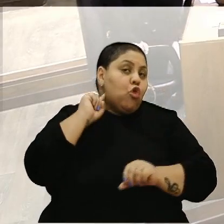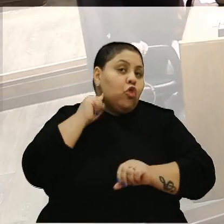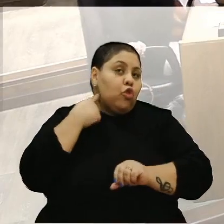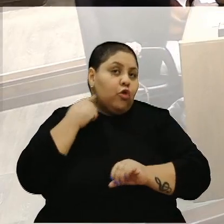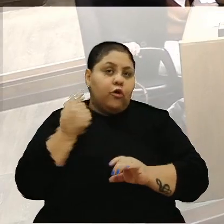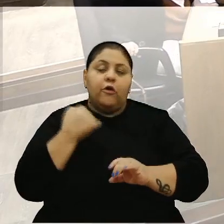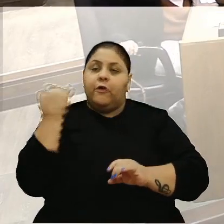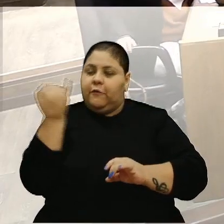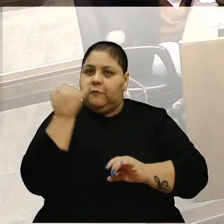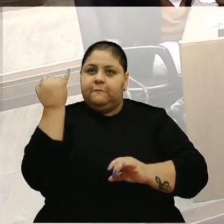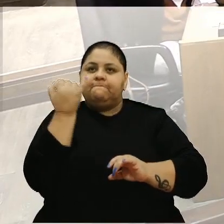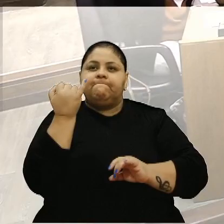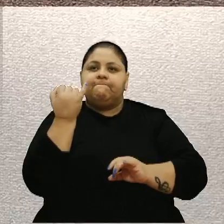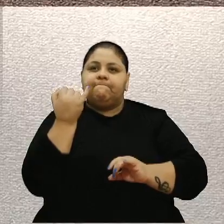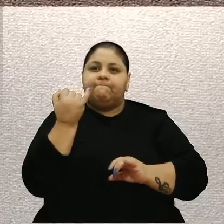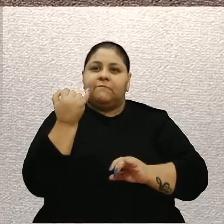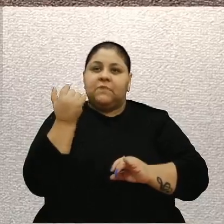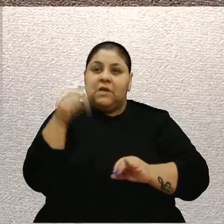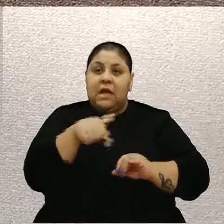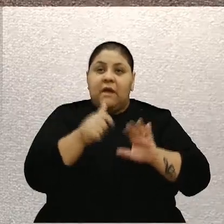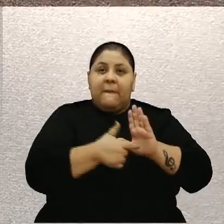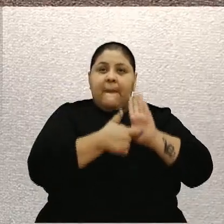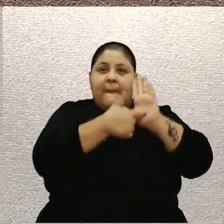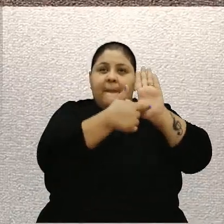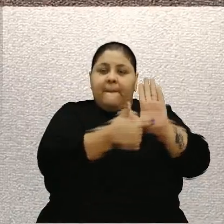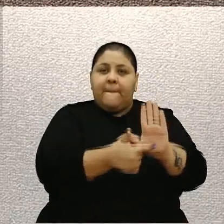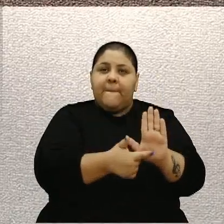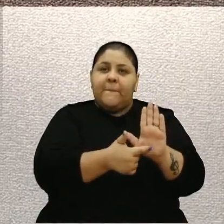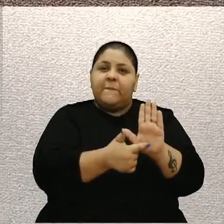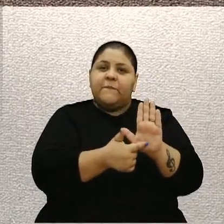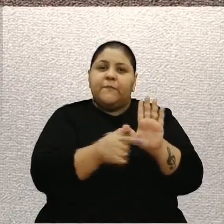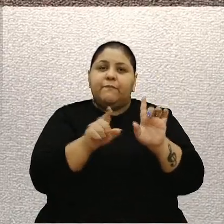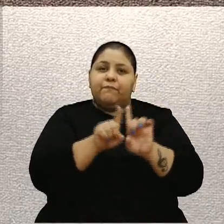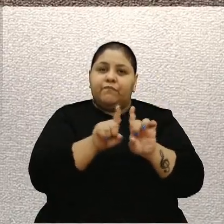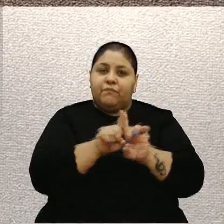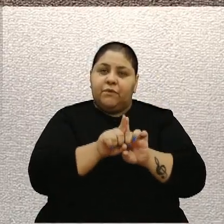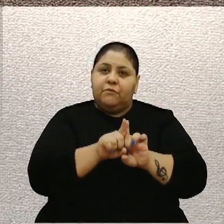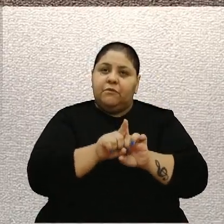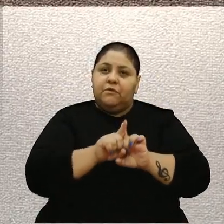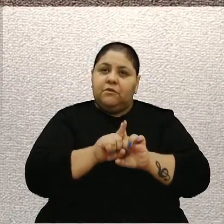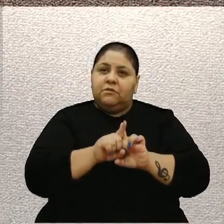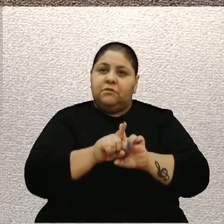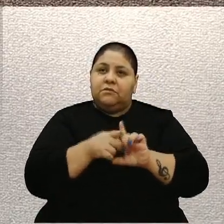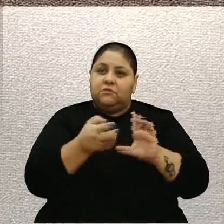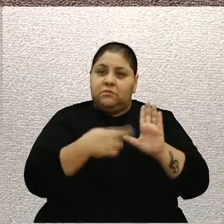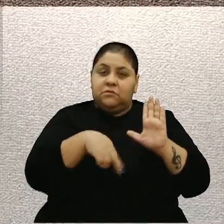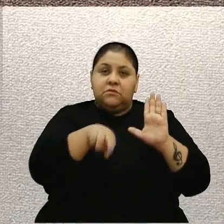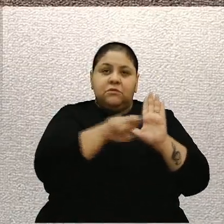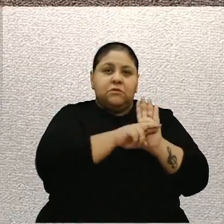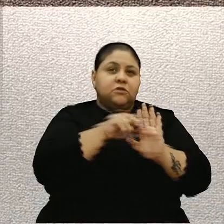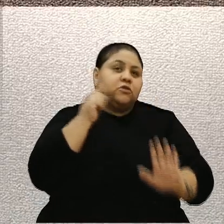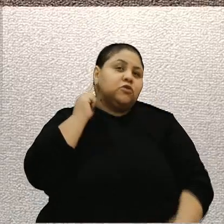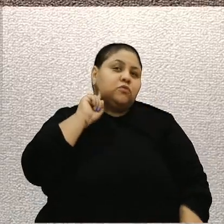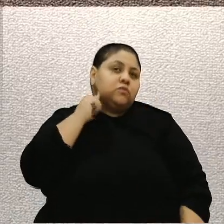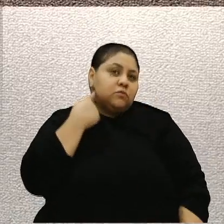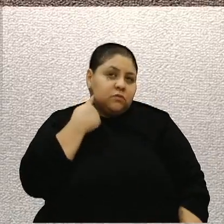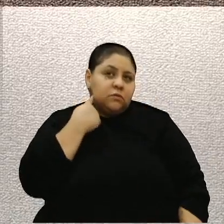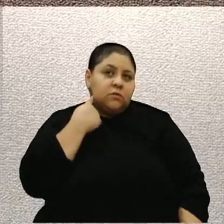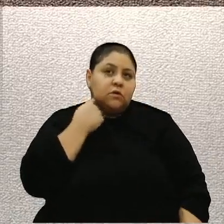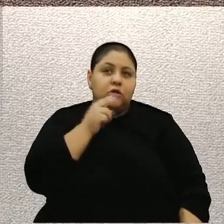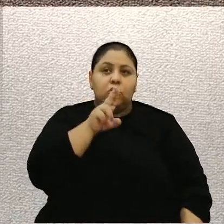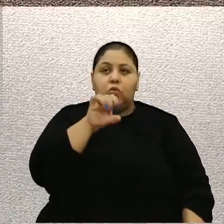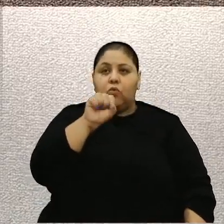é muito importante. Recentemente apresentei, né, um grande expediente também sobre o reaproveitamento do lixo, né, das